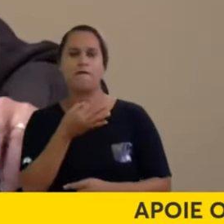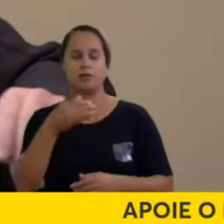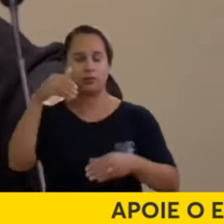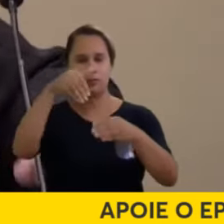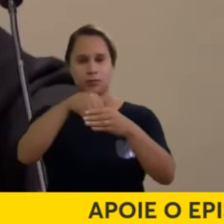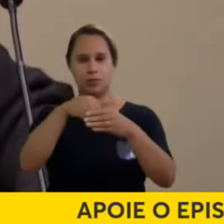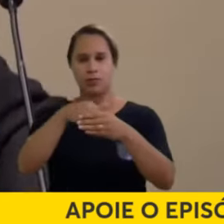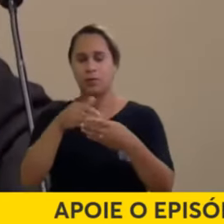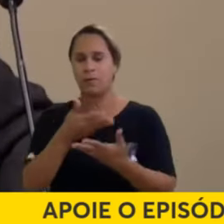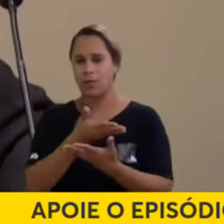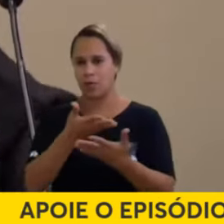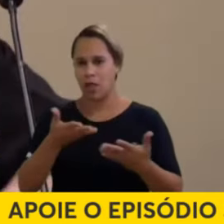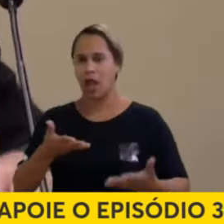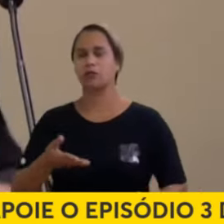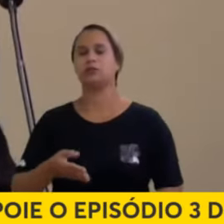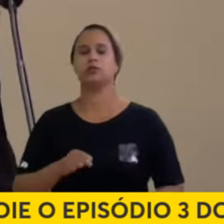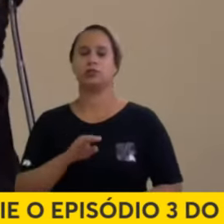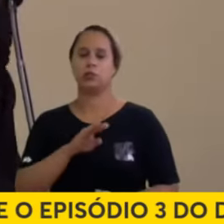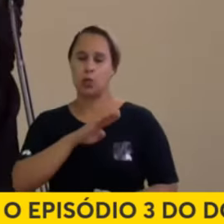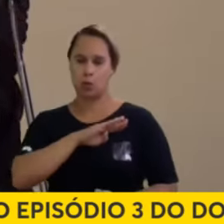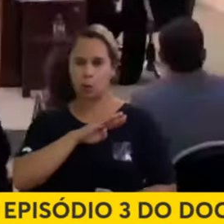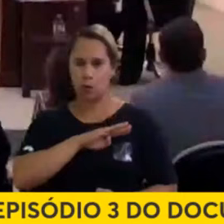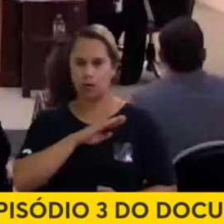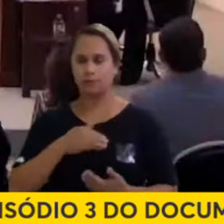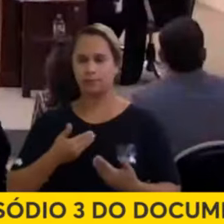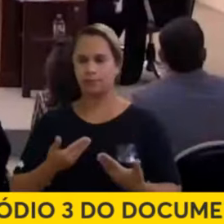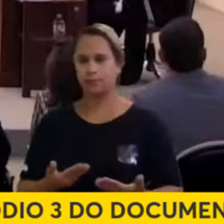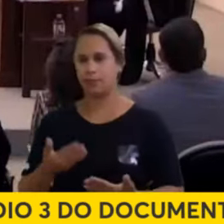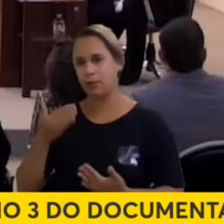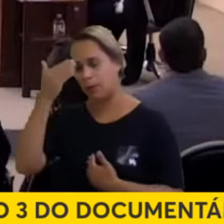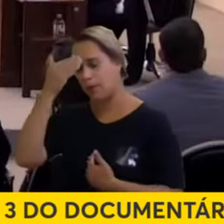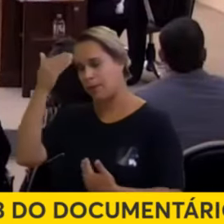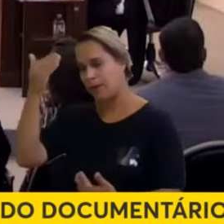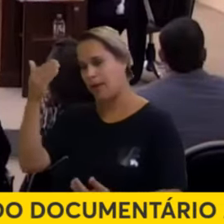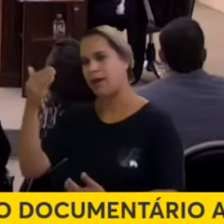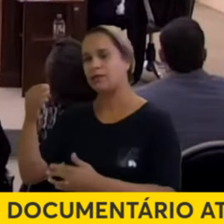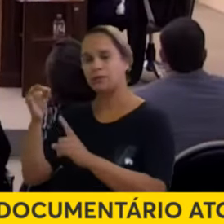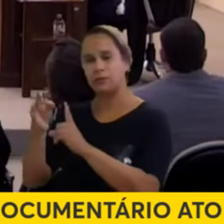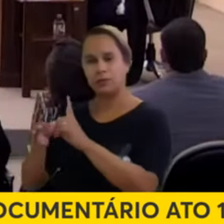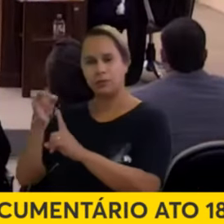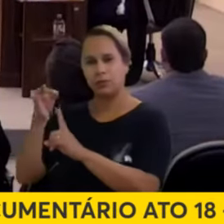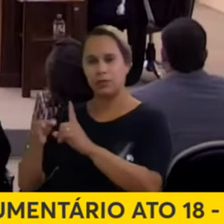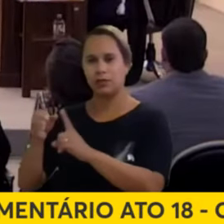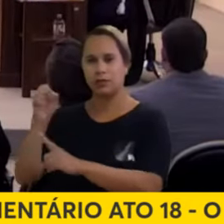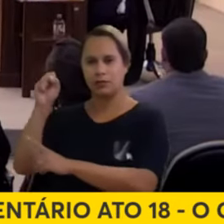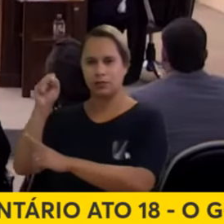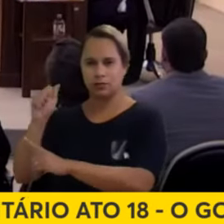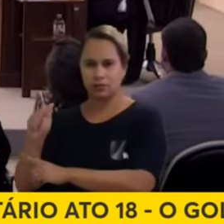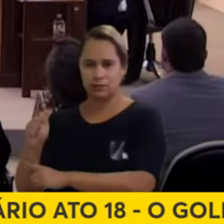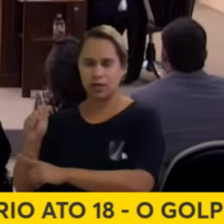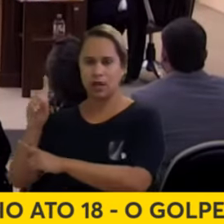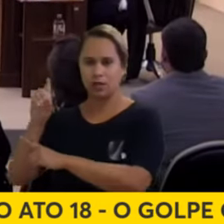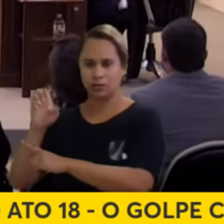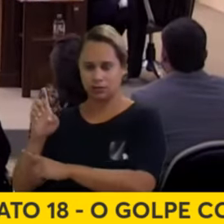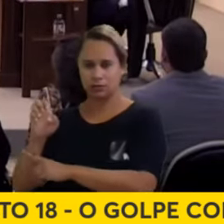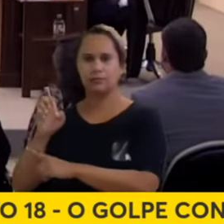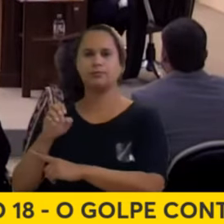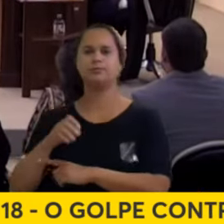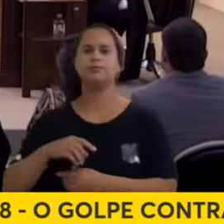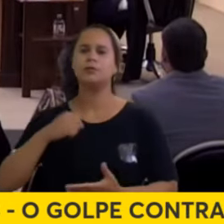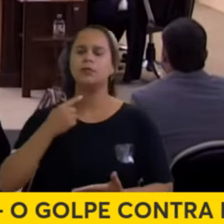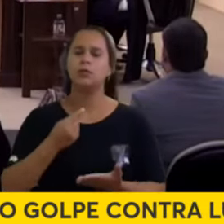Presidente Obrigado Senador José RG sad Então como Foi estabelecido aqui os pedidos